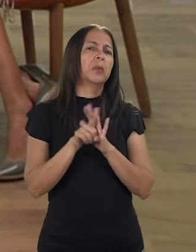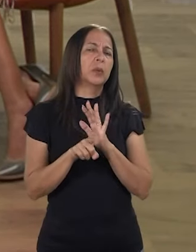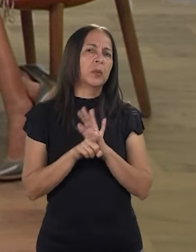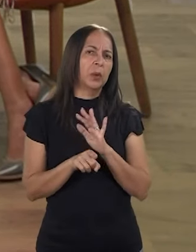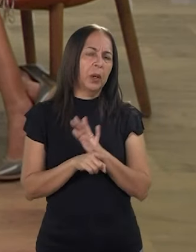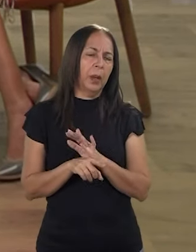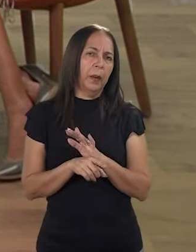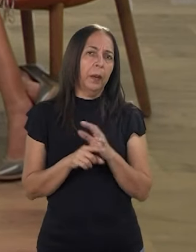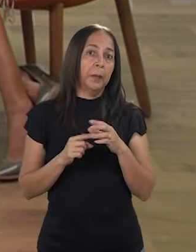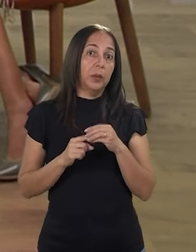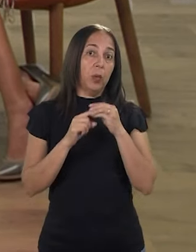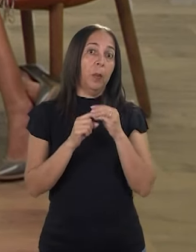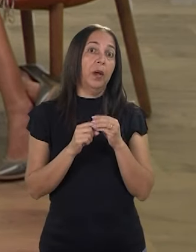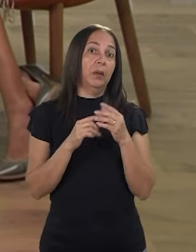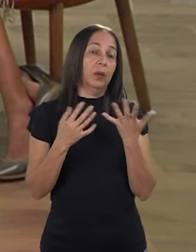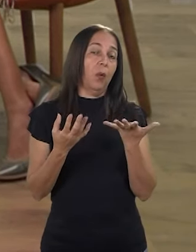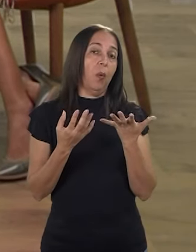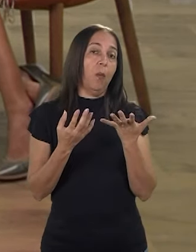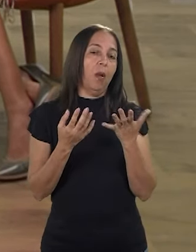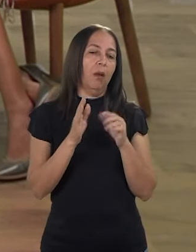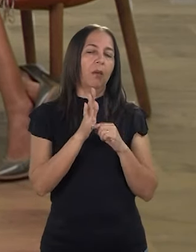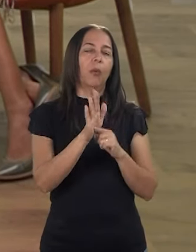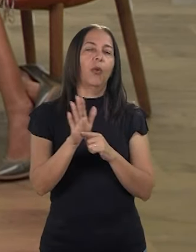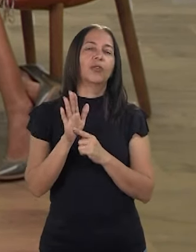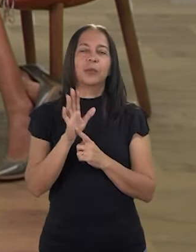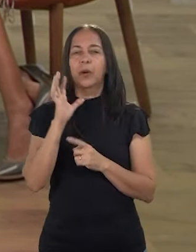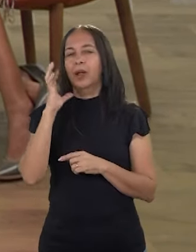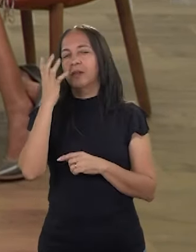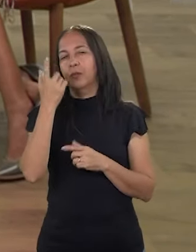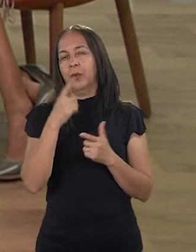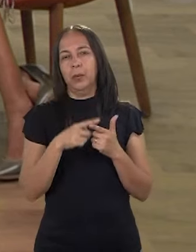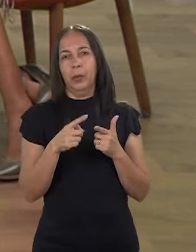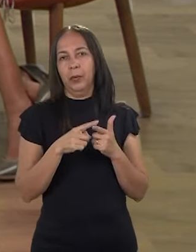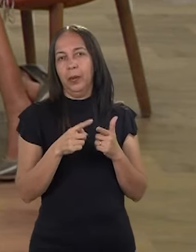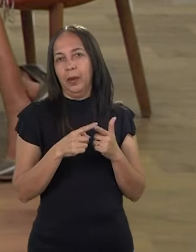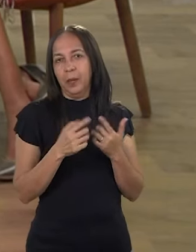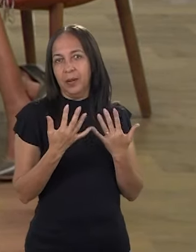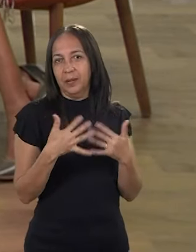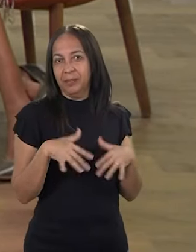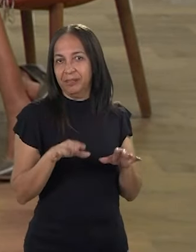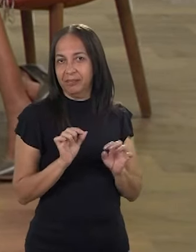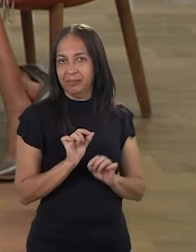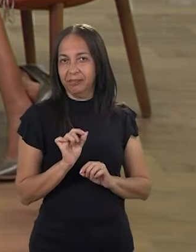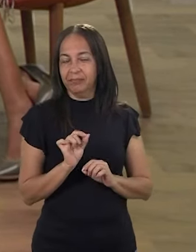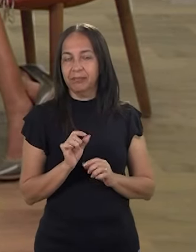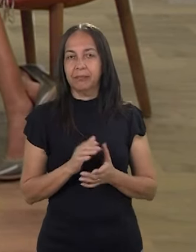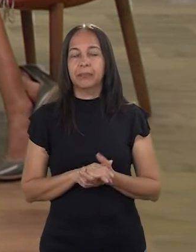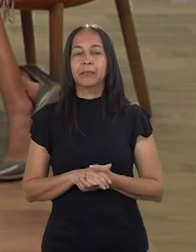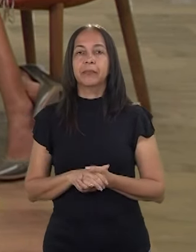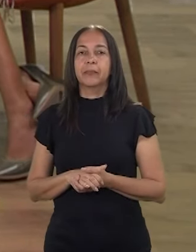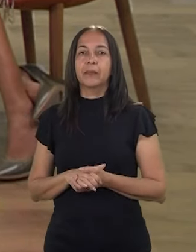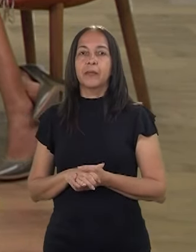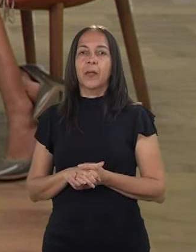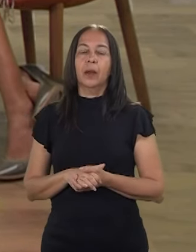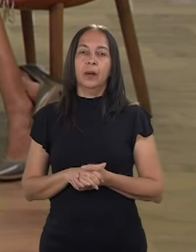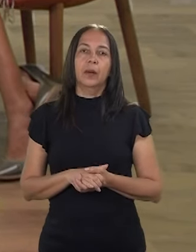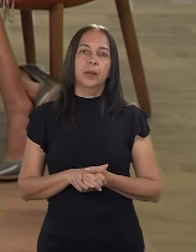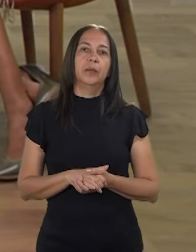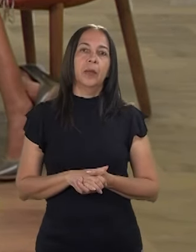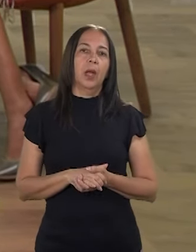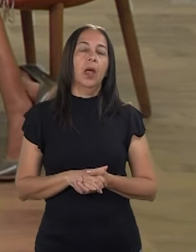né Principalmente quando elas são vendidas como uma solução para problemas muito muito difíceis de se